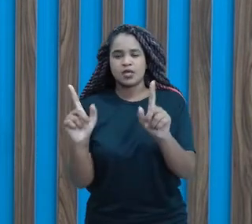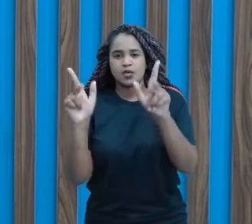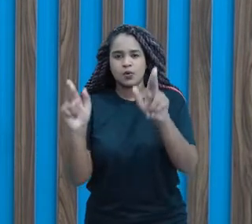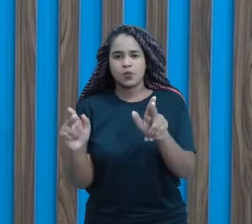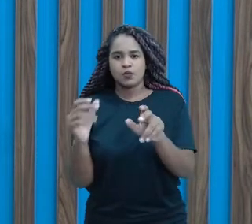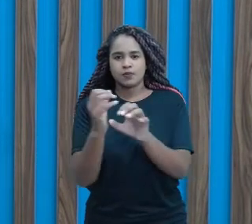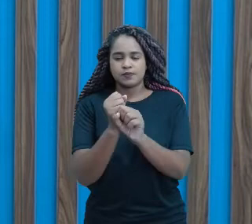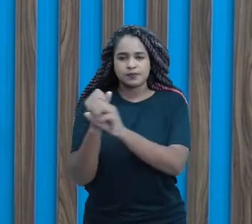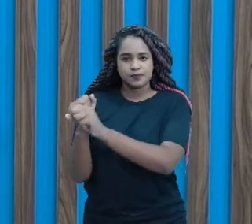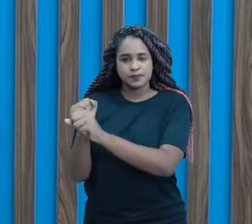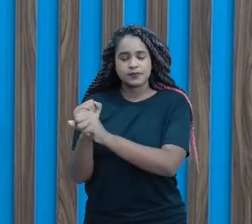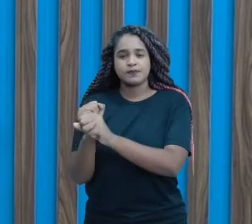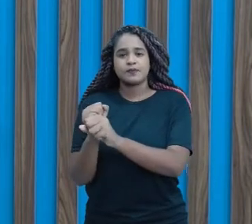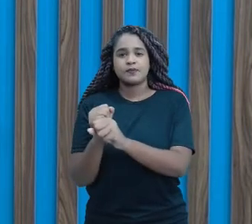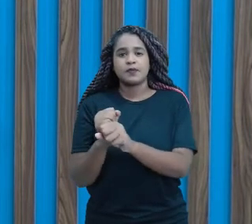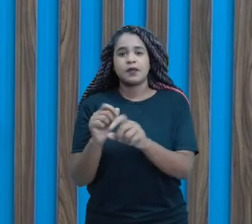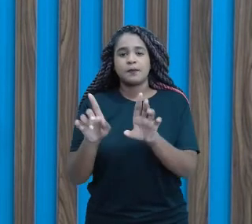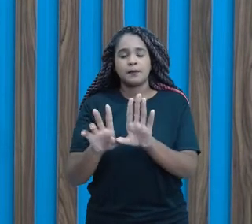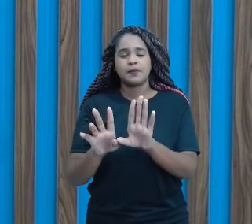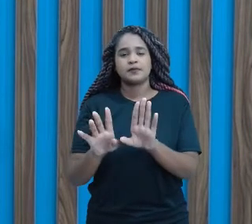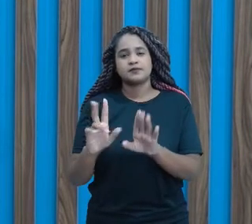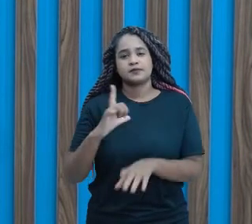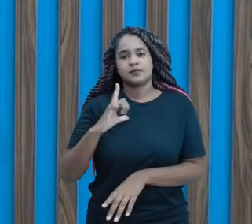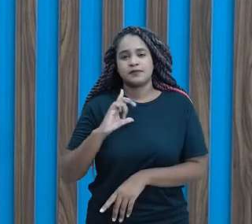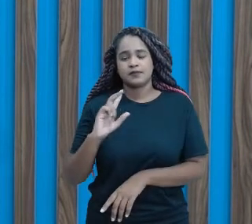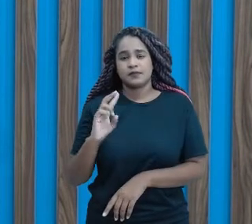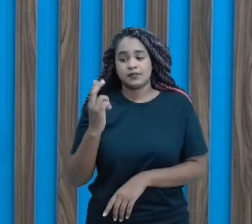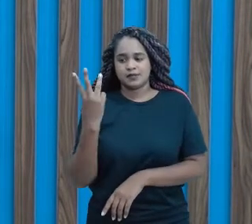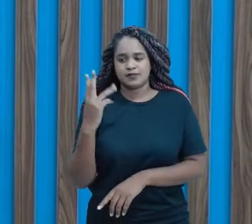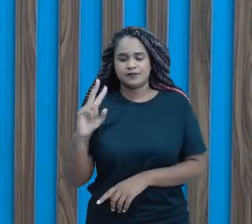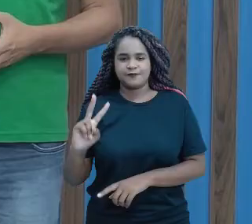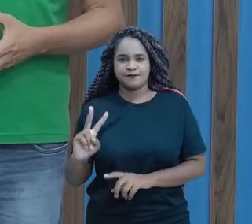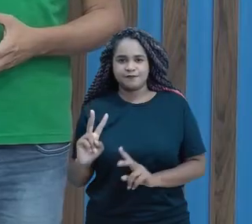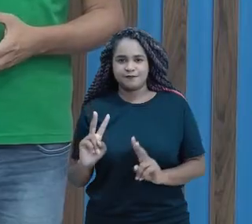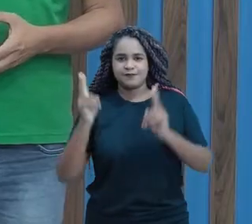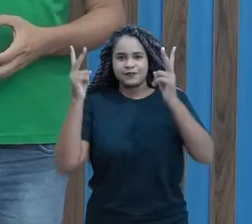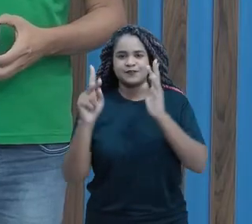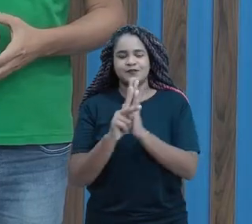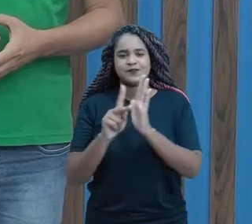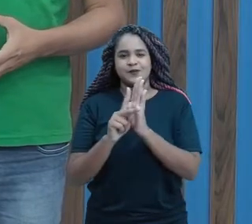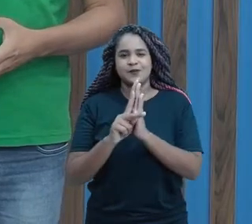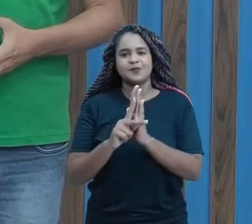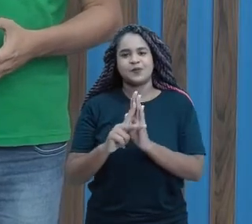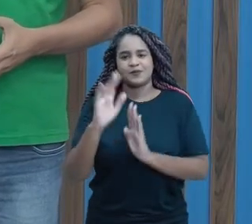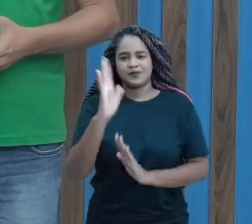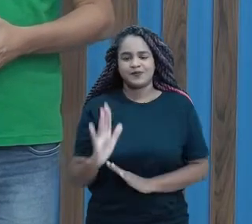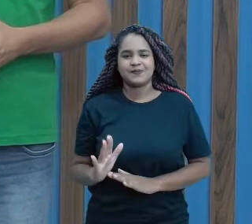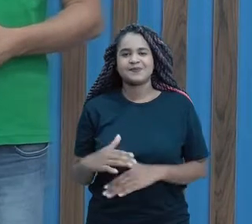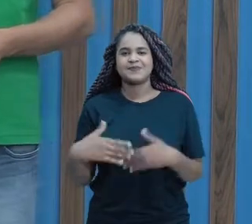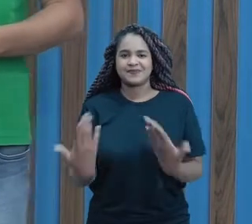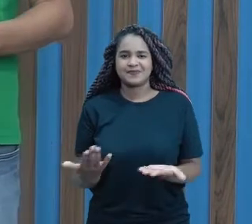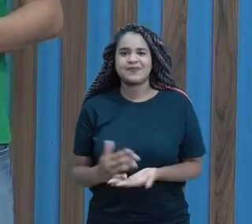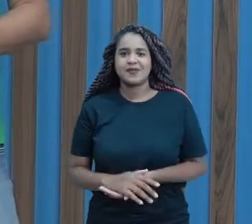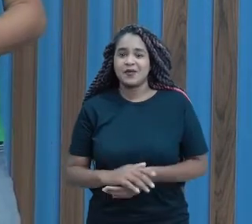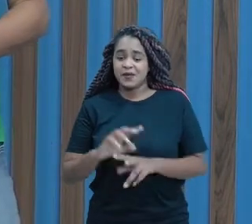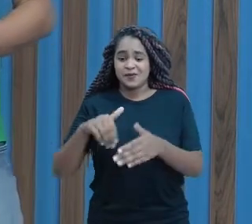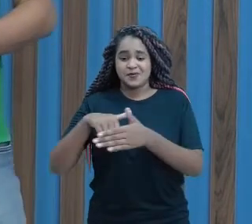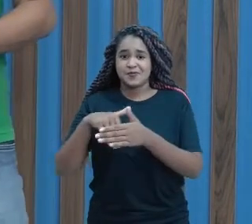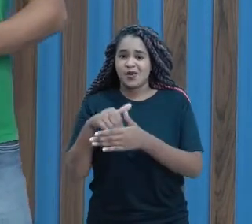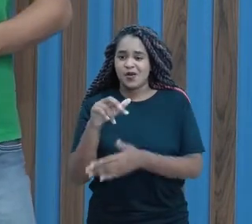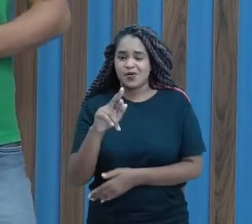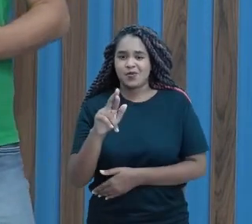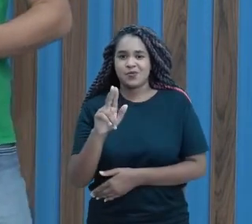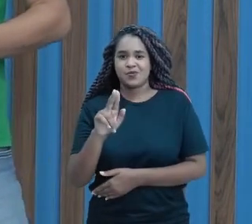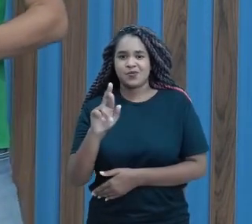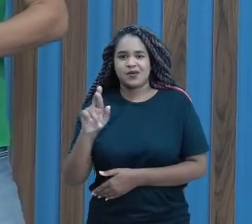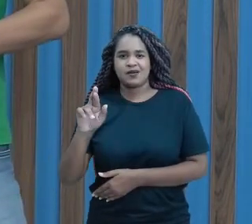3 vitórias aí do Brasil, né? Então, em termos de futebol, pelo menos a União Soviética era freguesa. Mas é isso. Gente, então, ó,